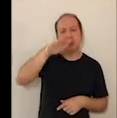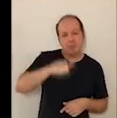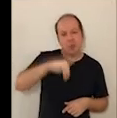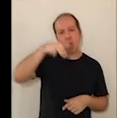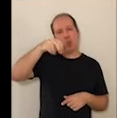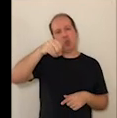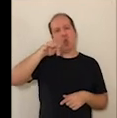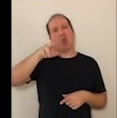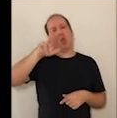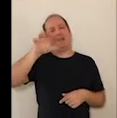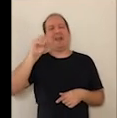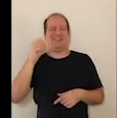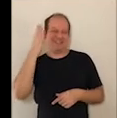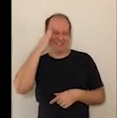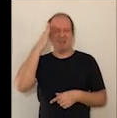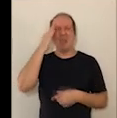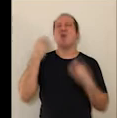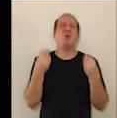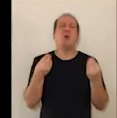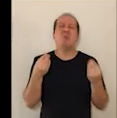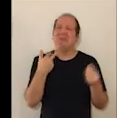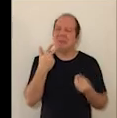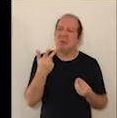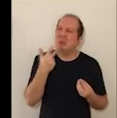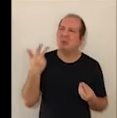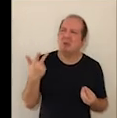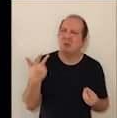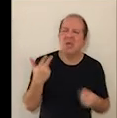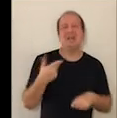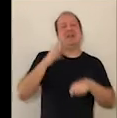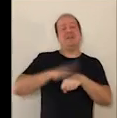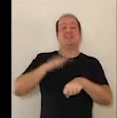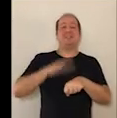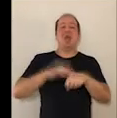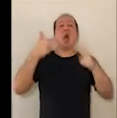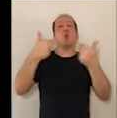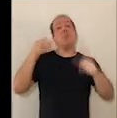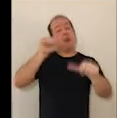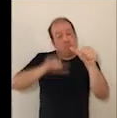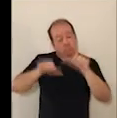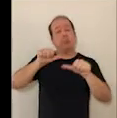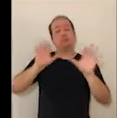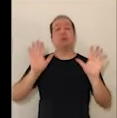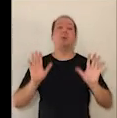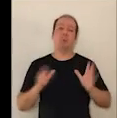o notário, pois ele queria, como é mesmo que ele disse, fazer algumas mudanças.